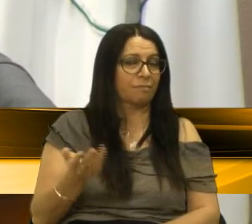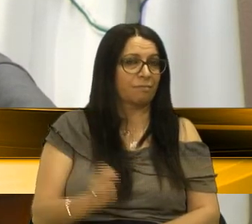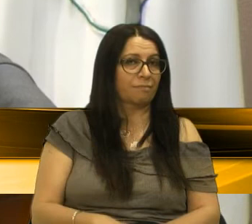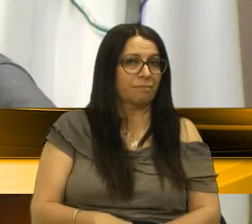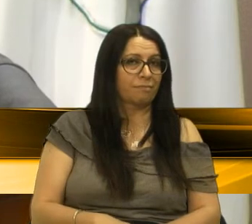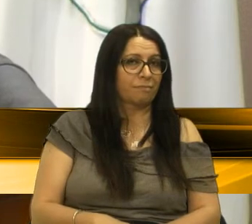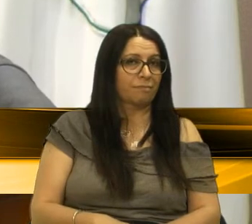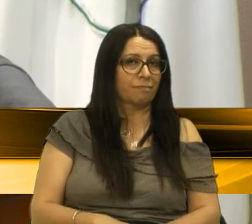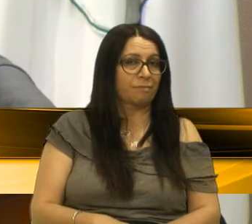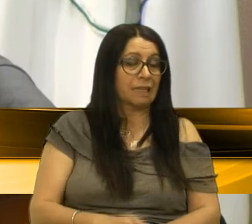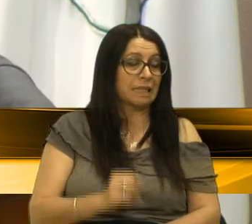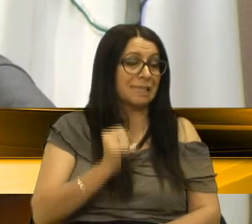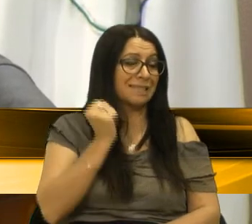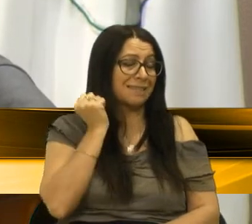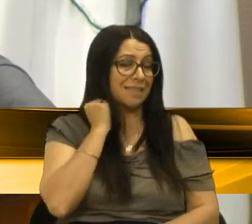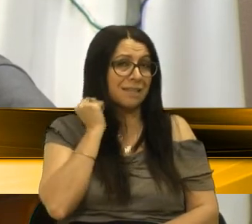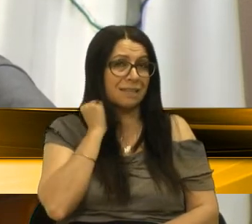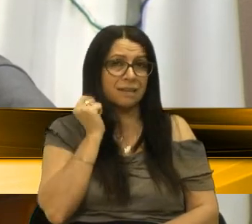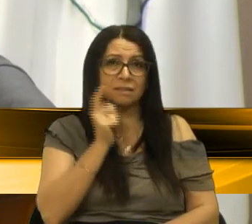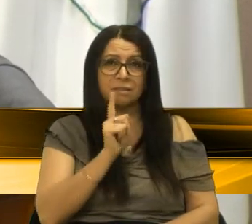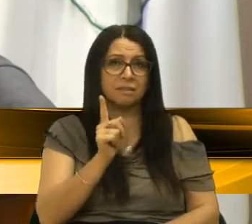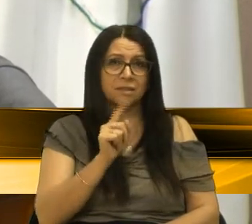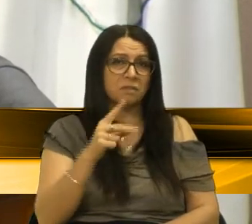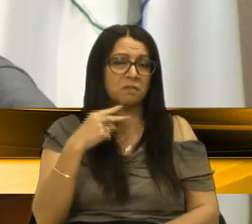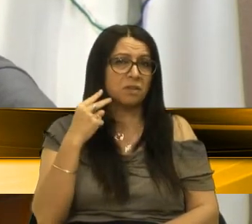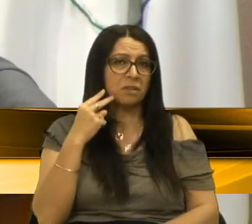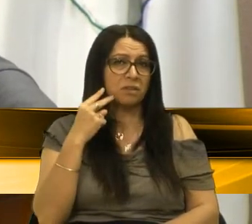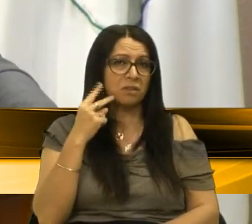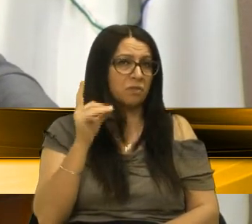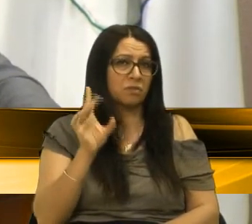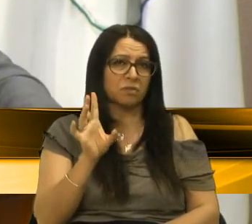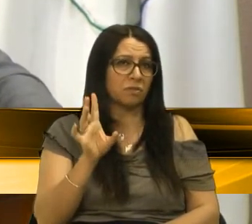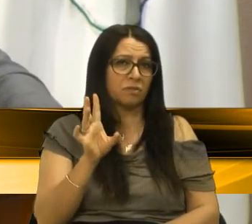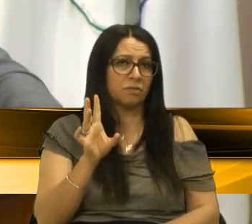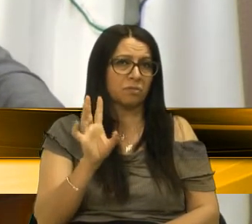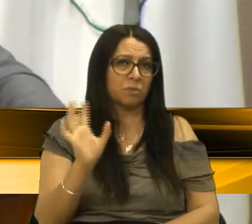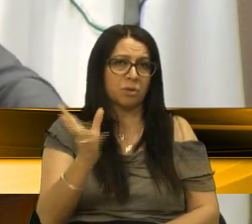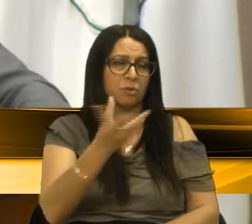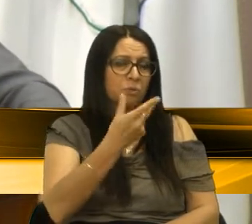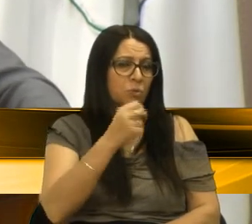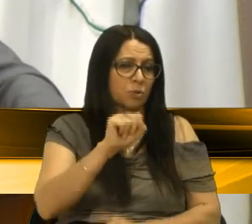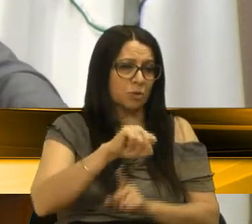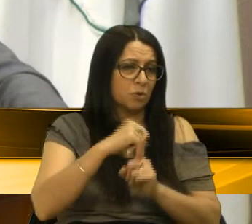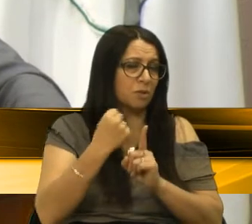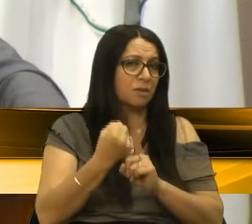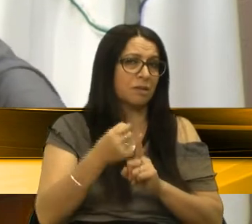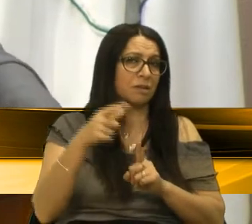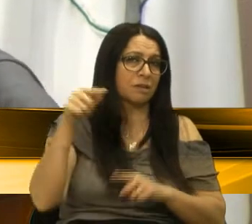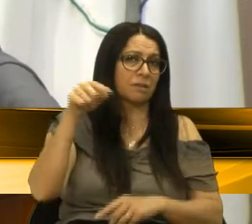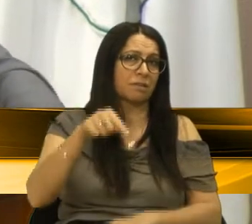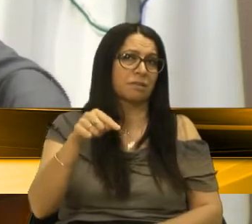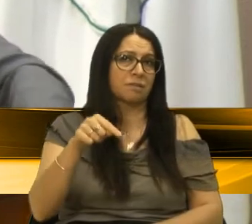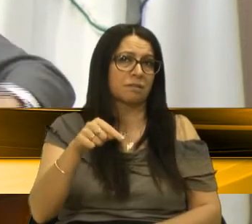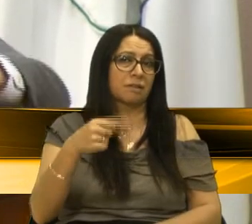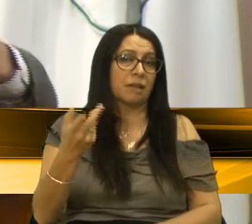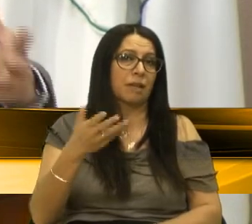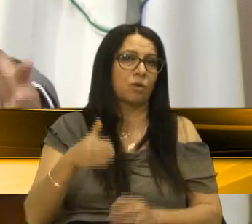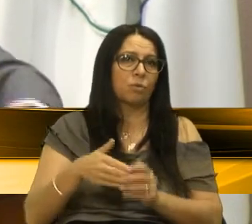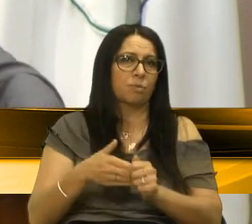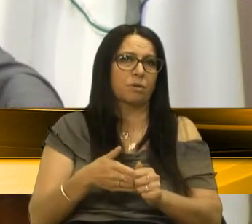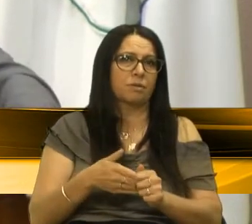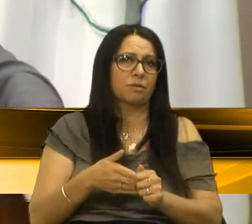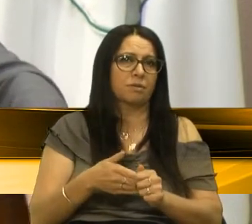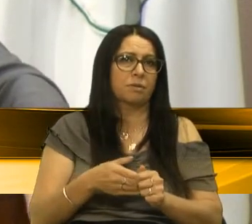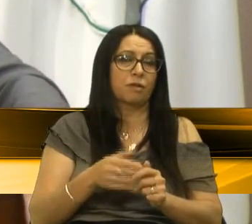esse estresse, não aos vereadores apenas, mas a toda a sociedade que está aqui e que quer acompanhar, sejam a